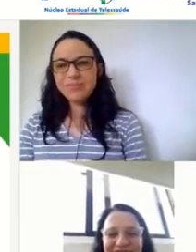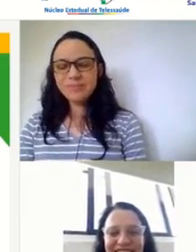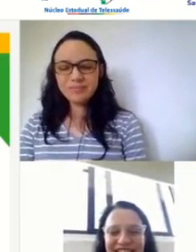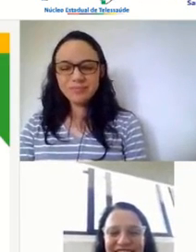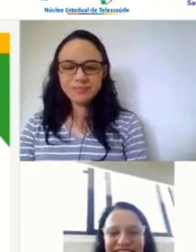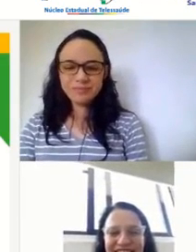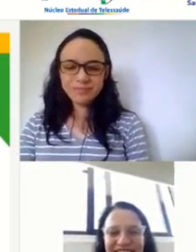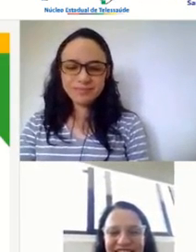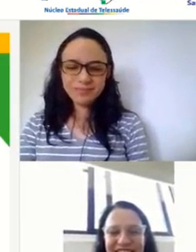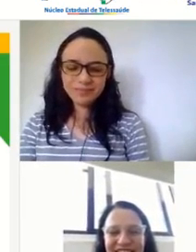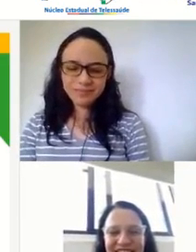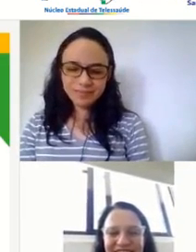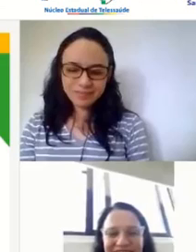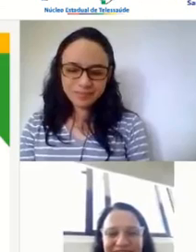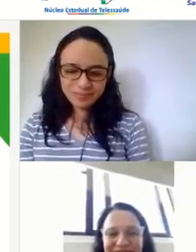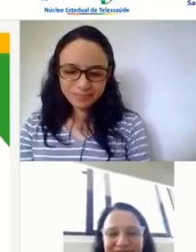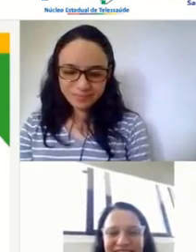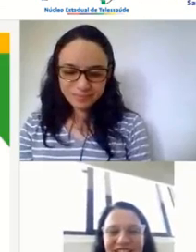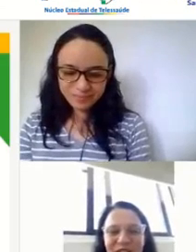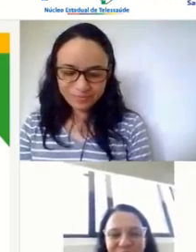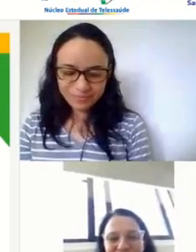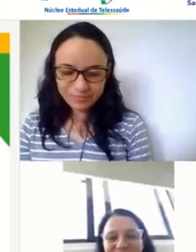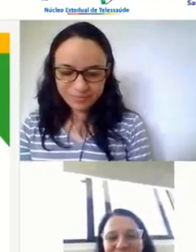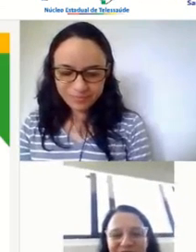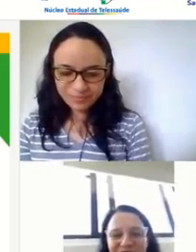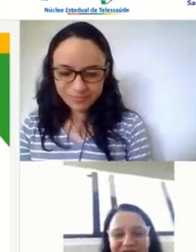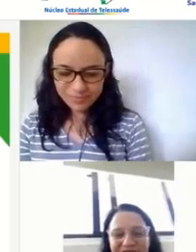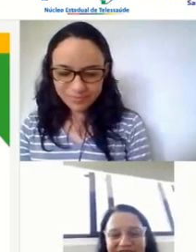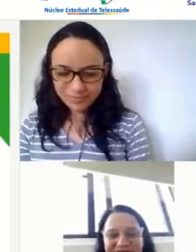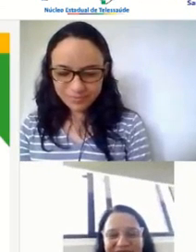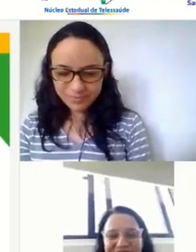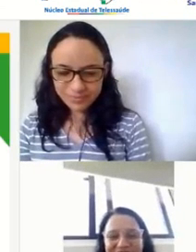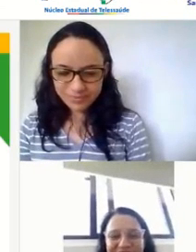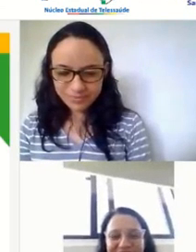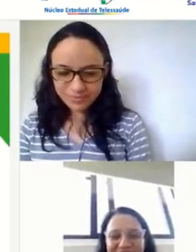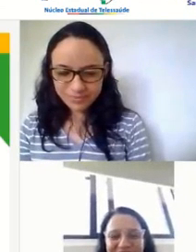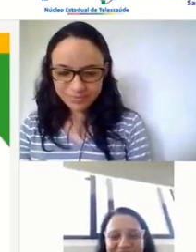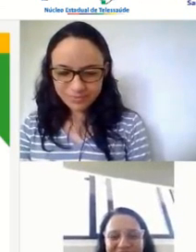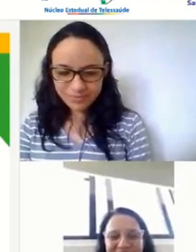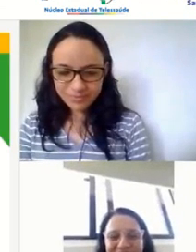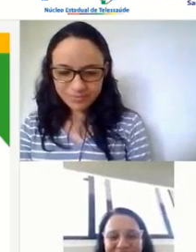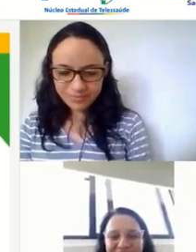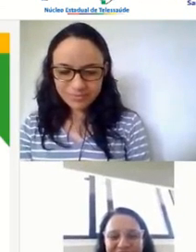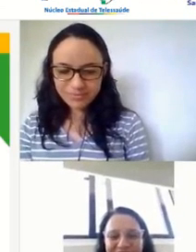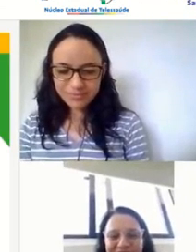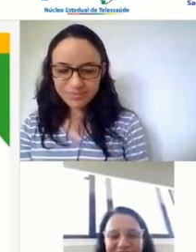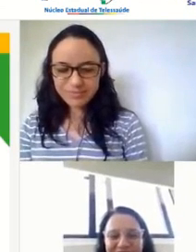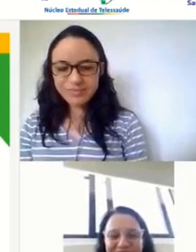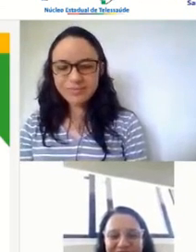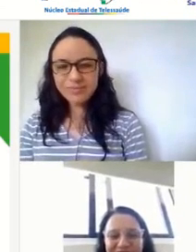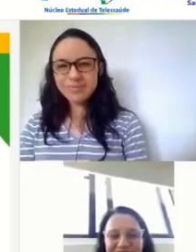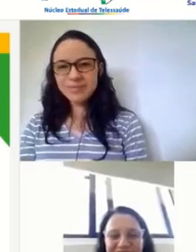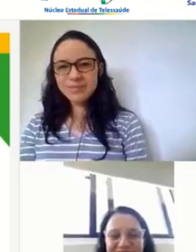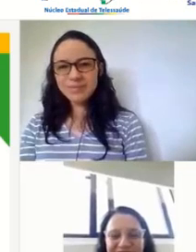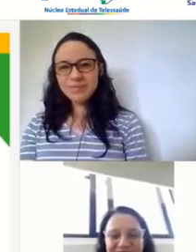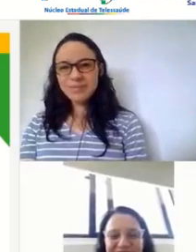é hoje ele e caminhando mais na quente